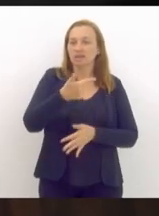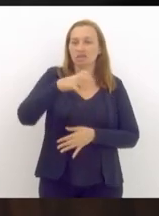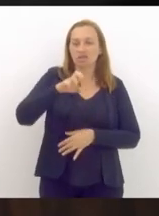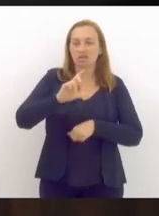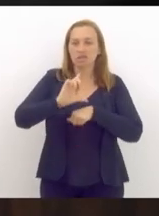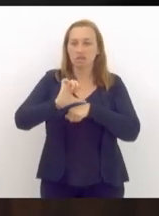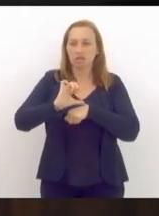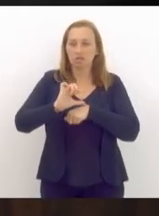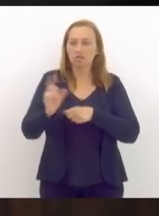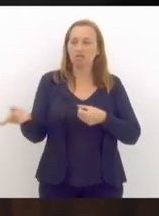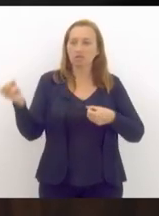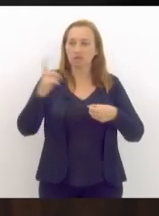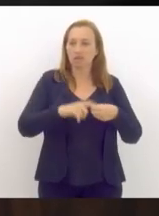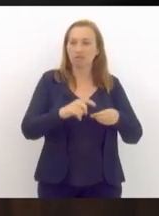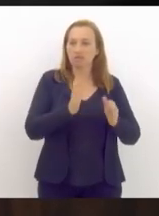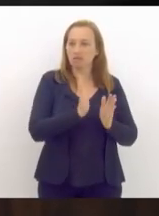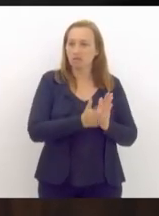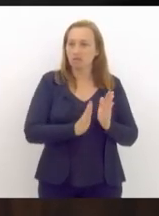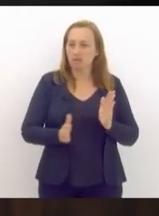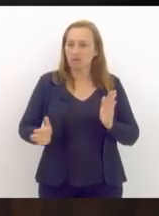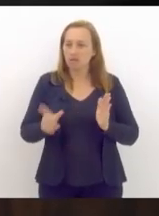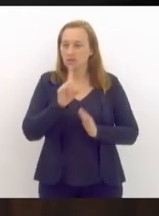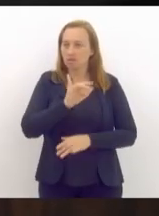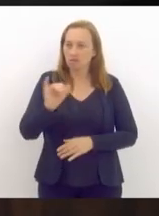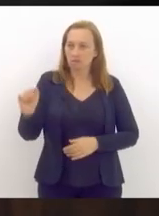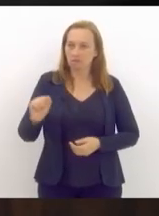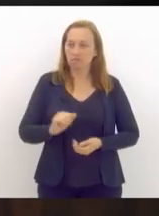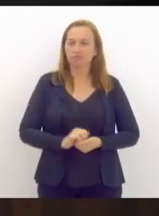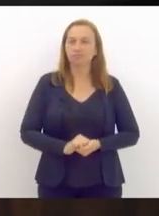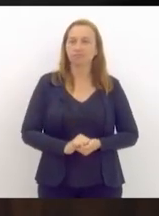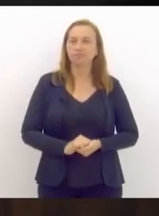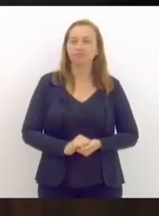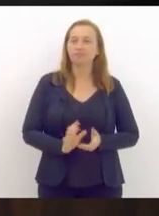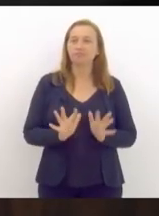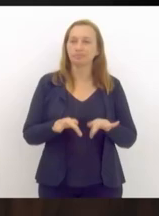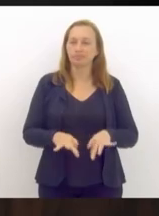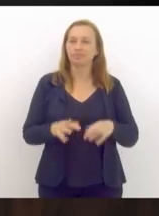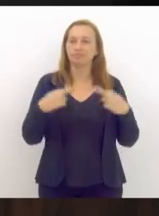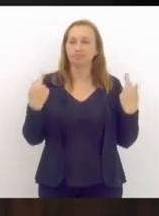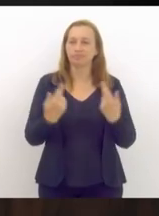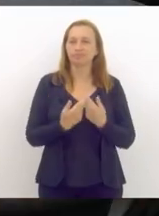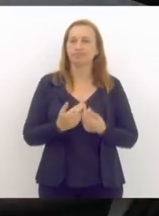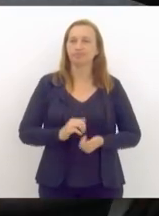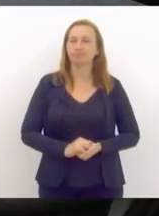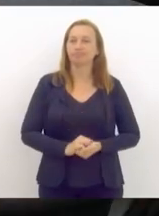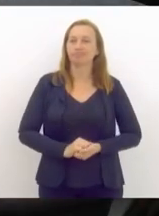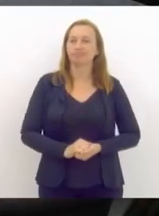15 horas, quando retornaremos com a ordem do dia. Está suspensa a sessão.